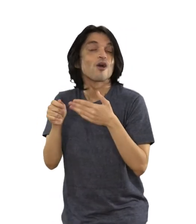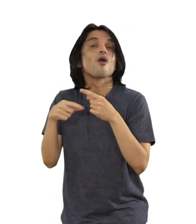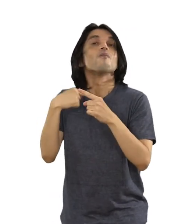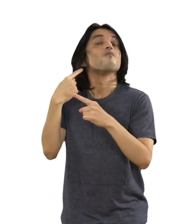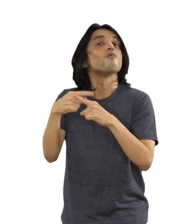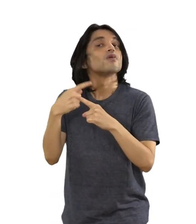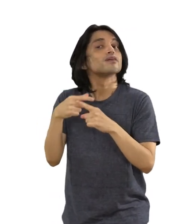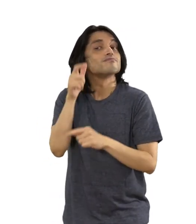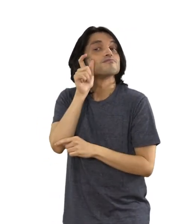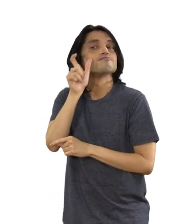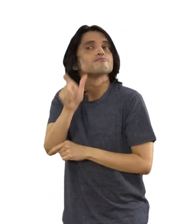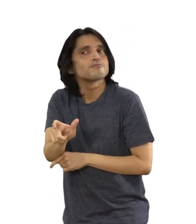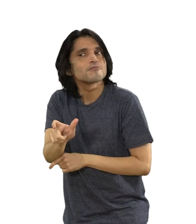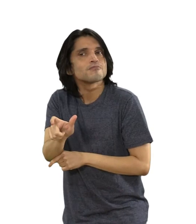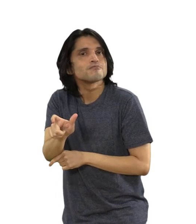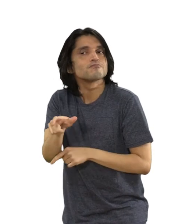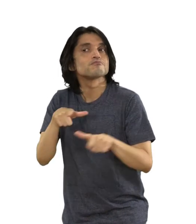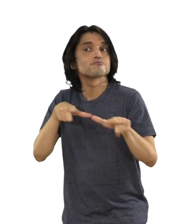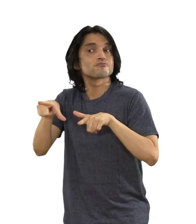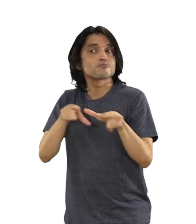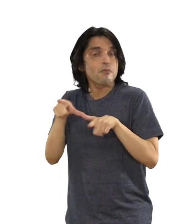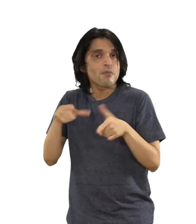daquela empresa ou do cargo.